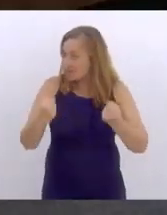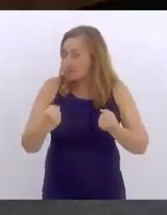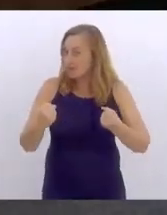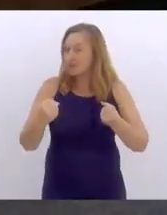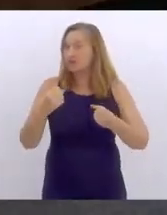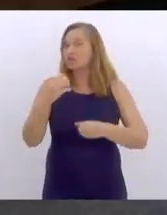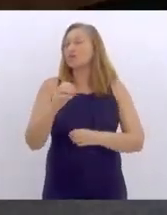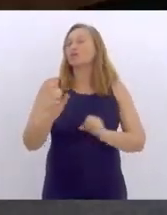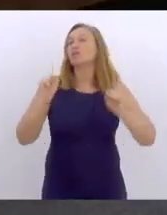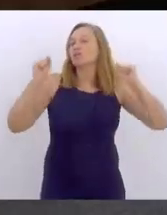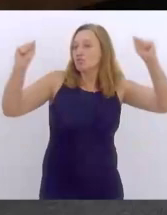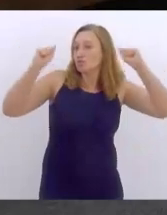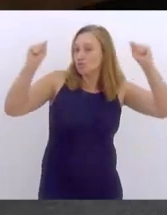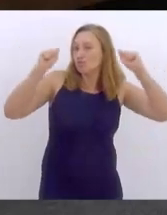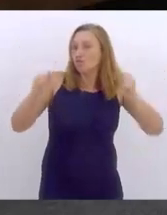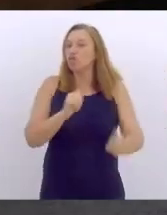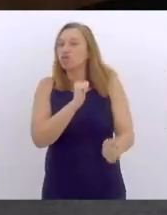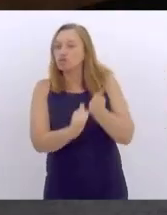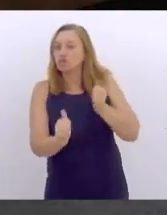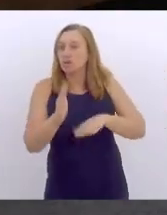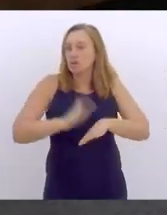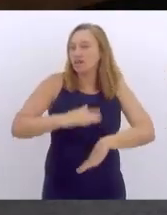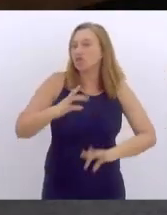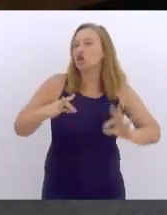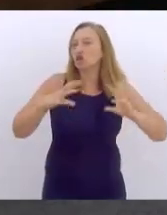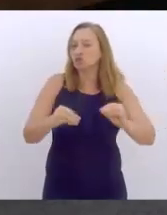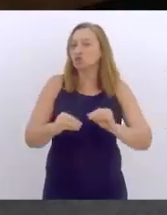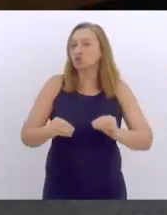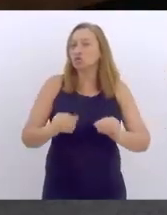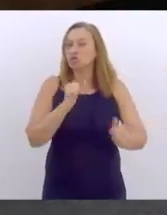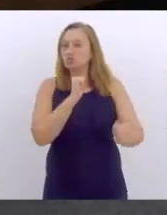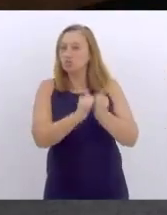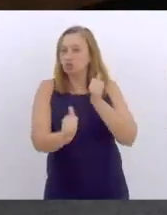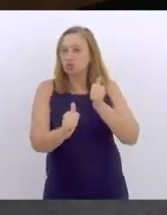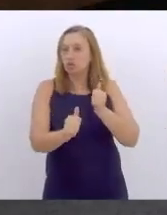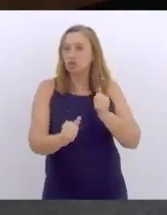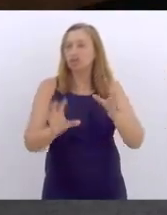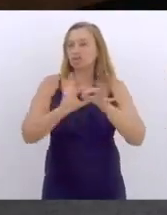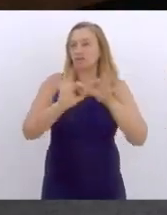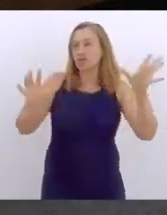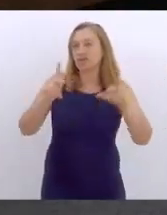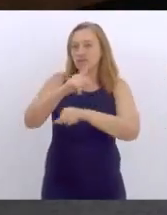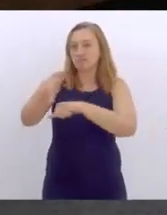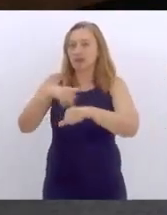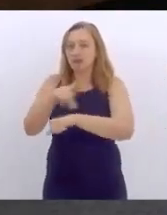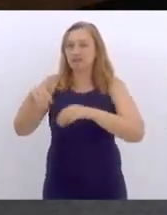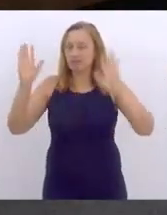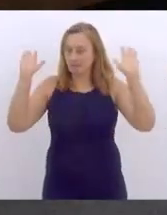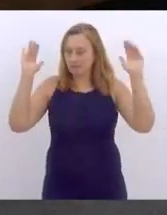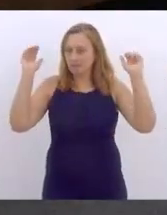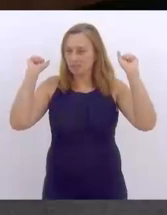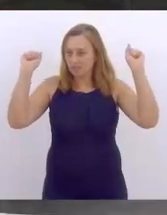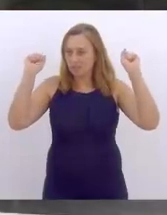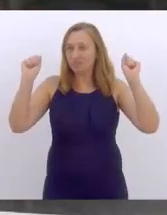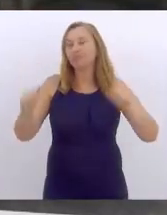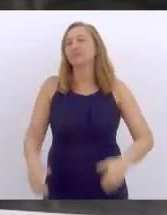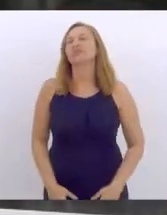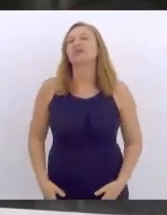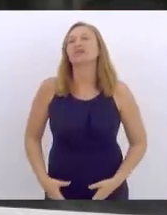organizada, em defesa do futebol e, mais do que isso, em defesa do esporte e da democracia nesse país. Obrigado, deputada